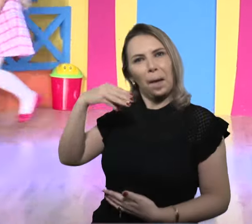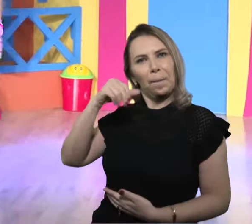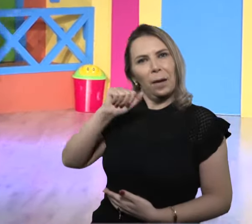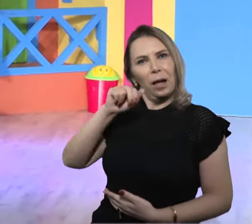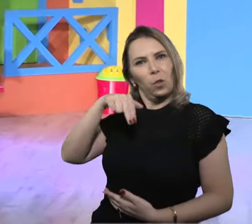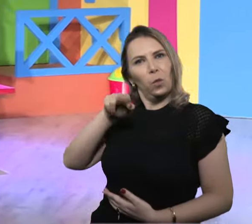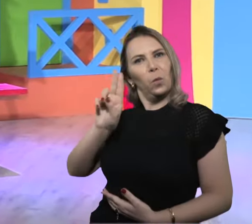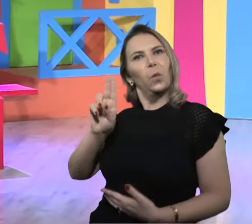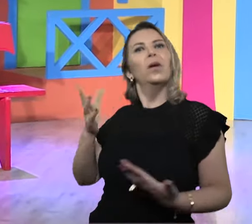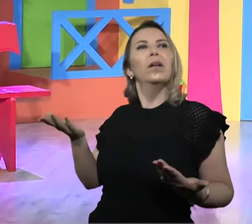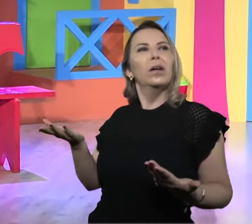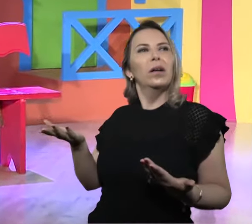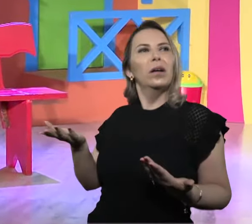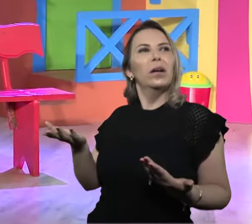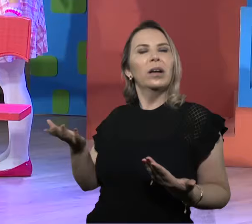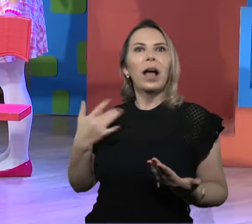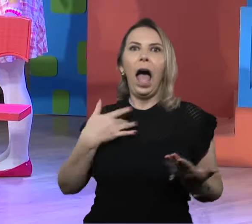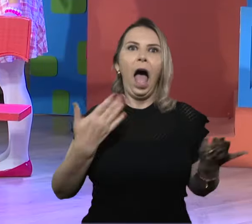Manu!